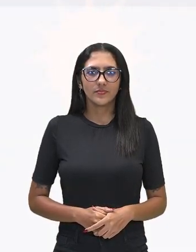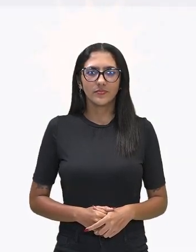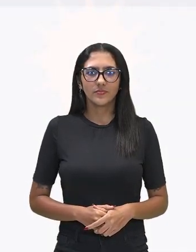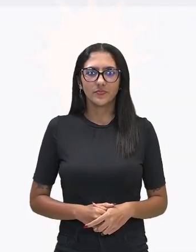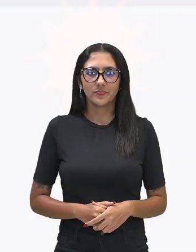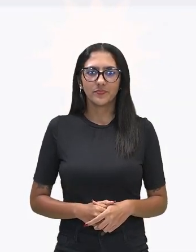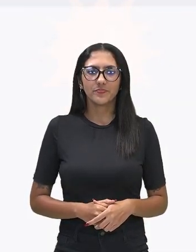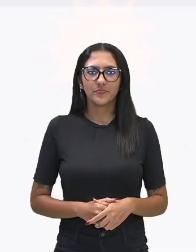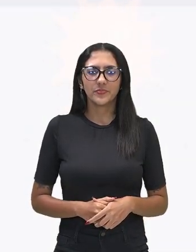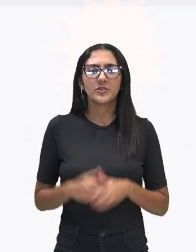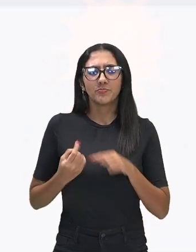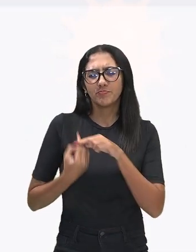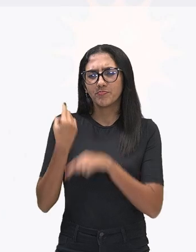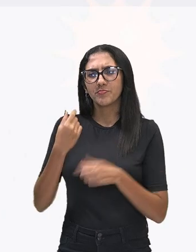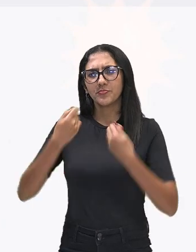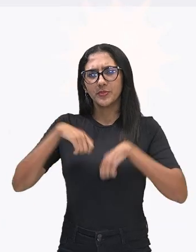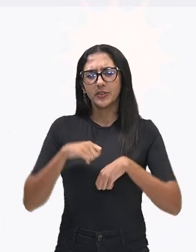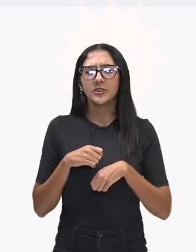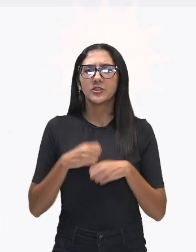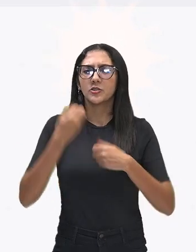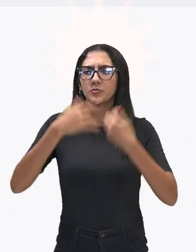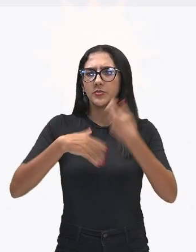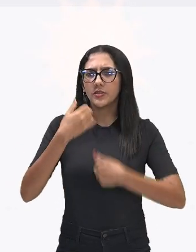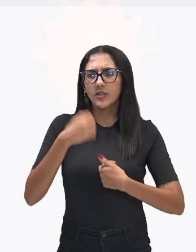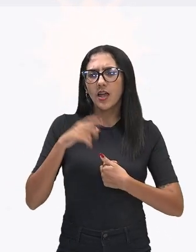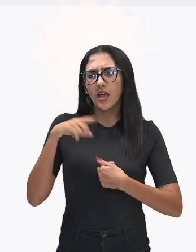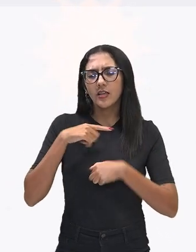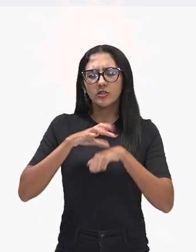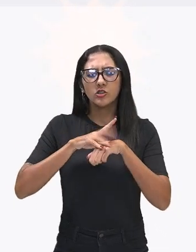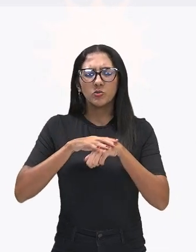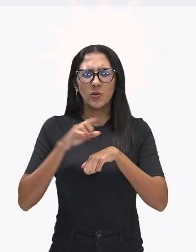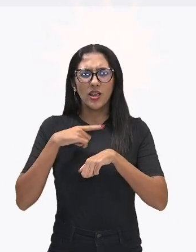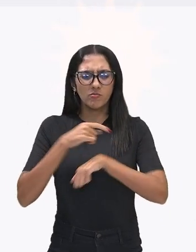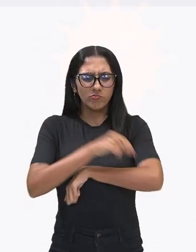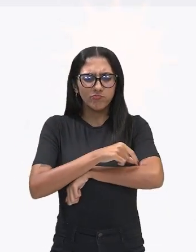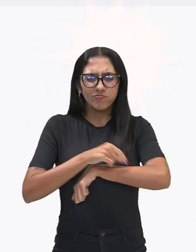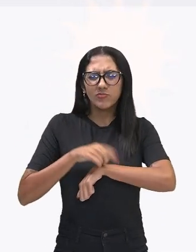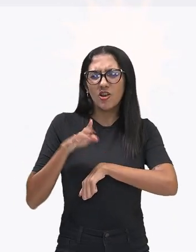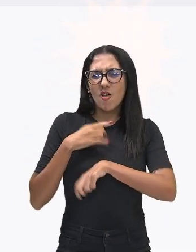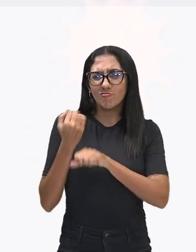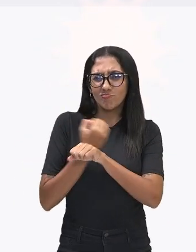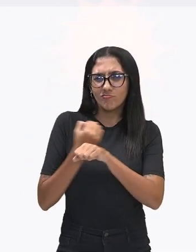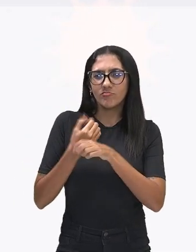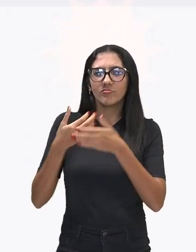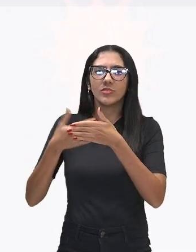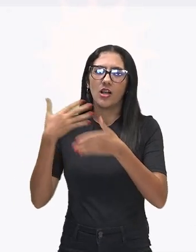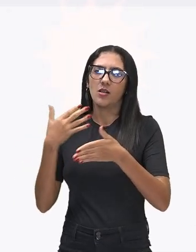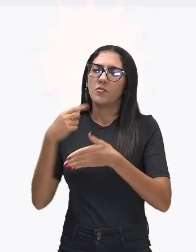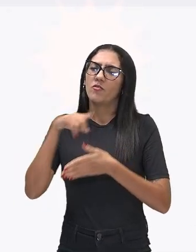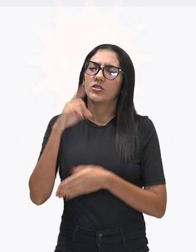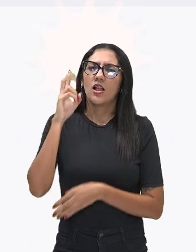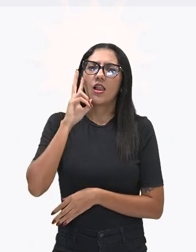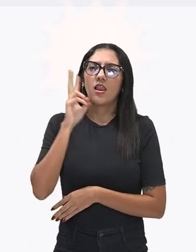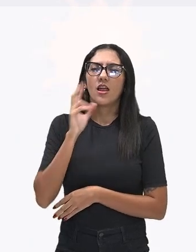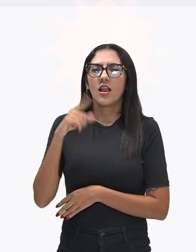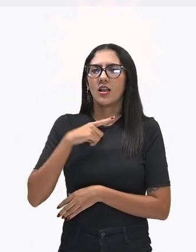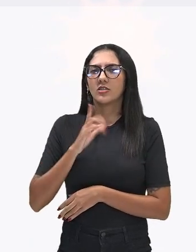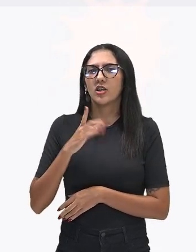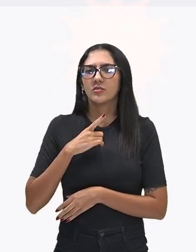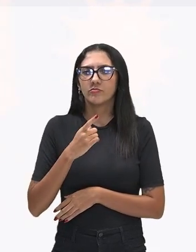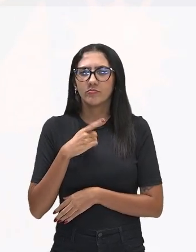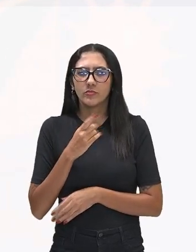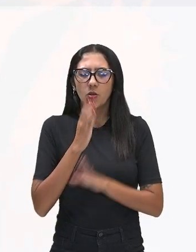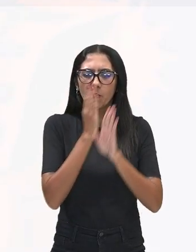Antes de tudo, vamos falar sobre a varíola. Essa é uma doença muito antiga. Para você ter uma ideia, foram encontradas